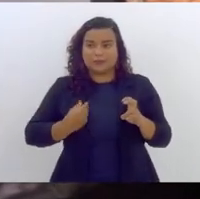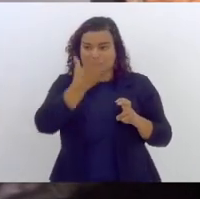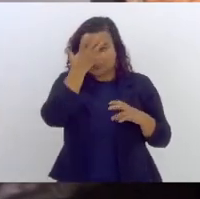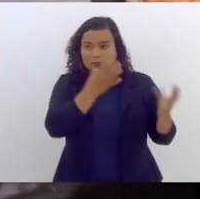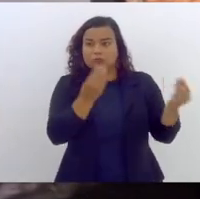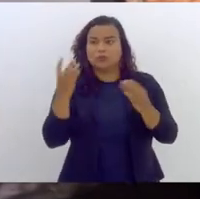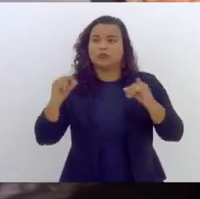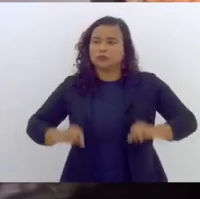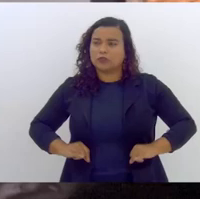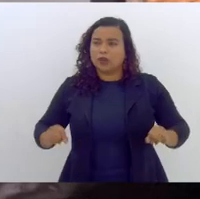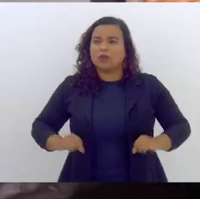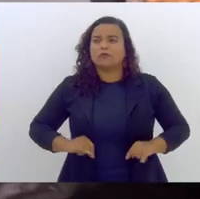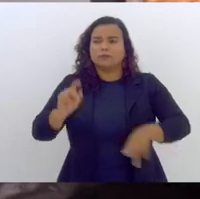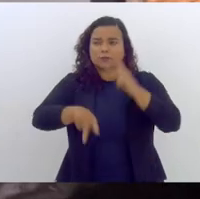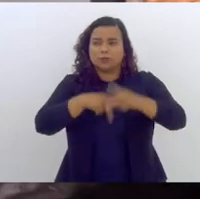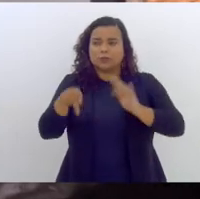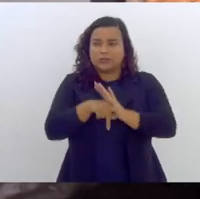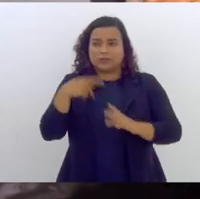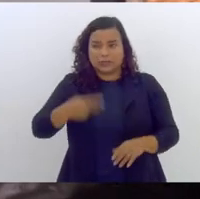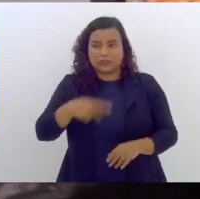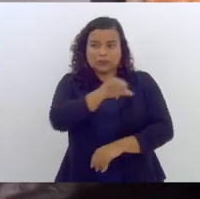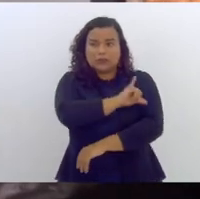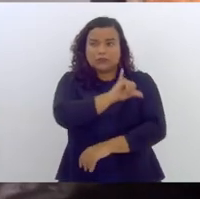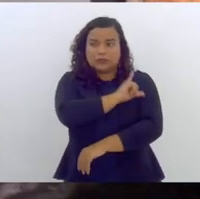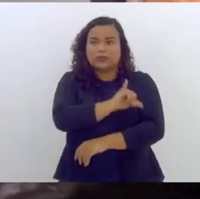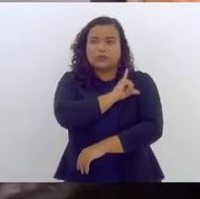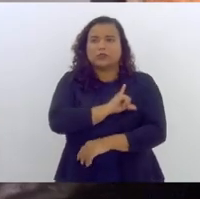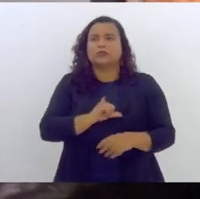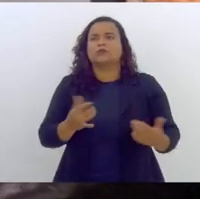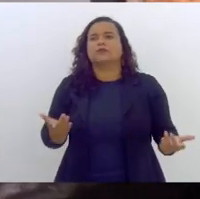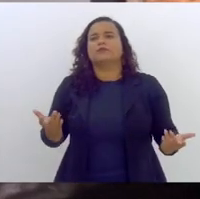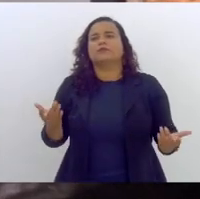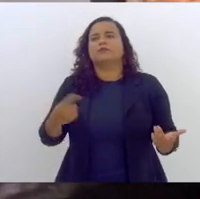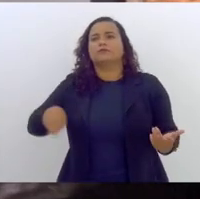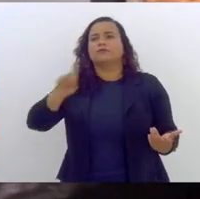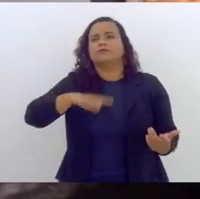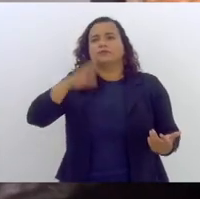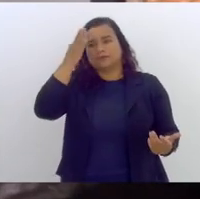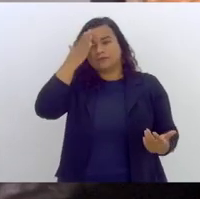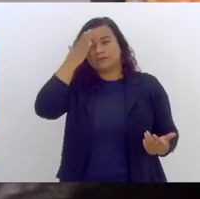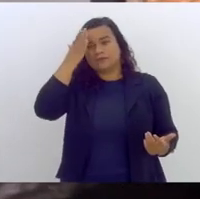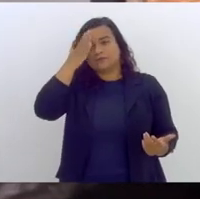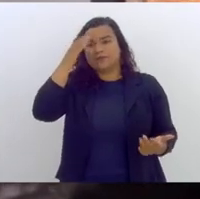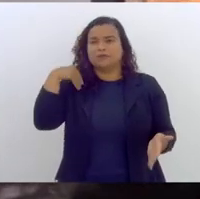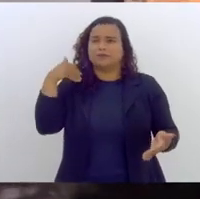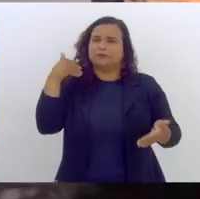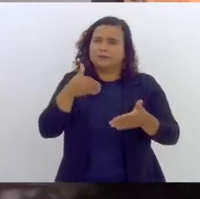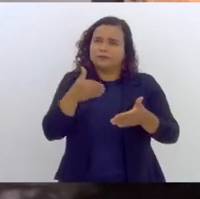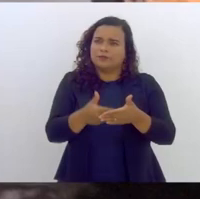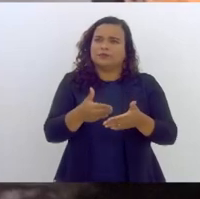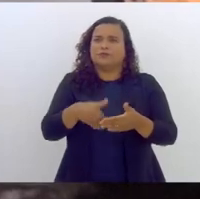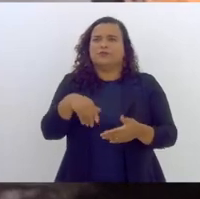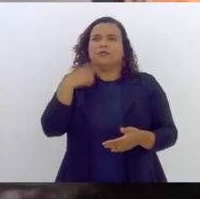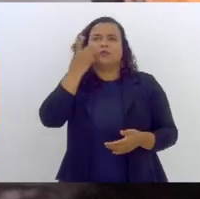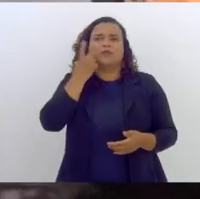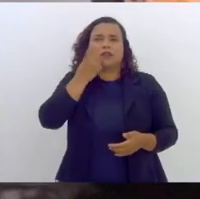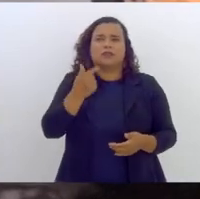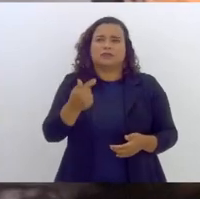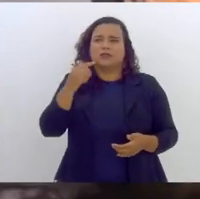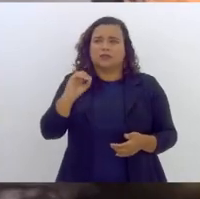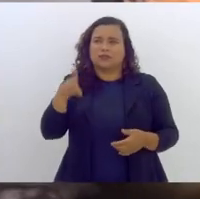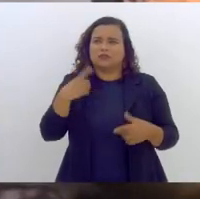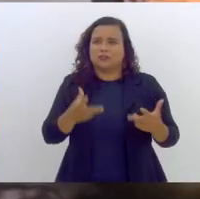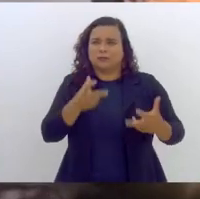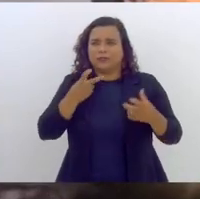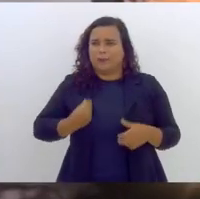e uma parcela sensível da população do Rio de Janeiro no meio de 70 deputados nas vésperas do processo a gente percebe sempre